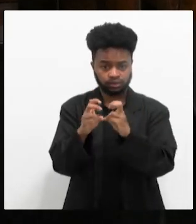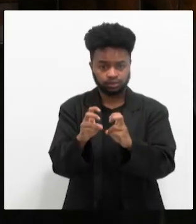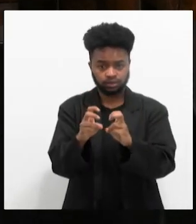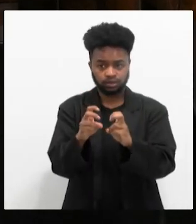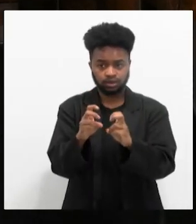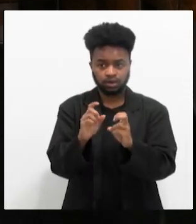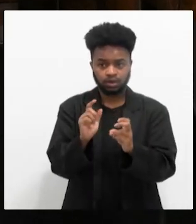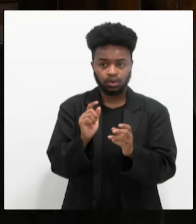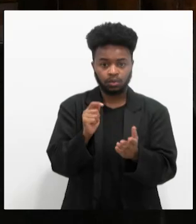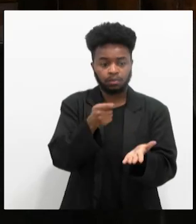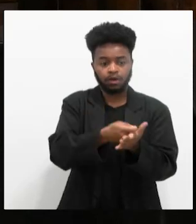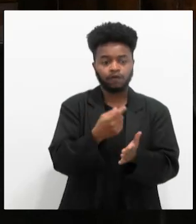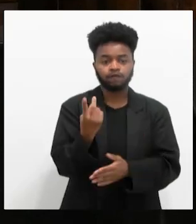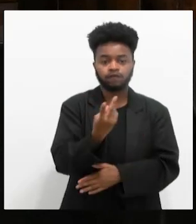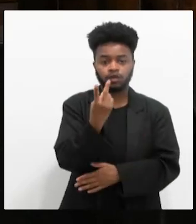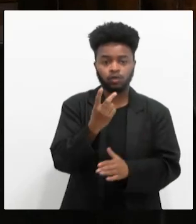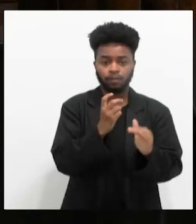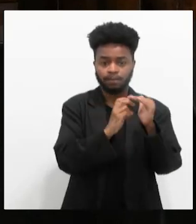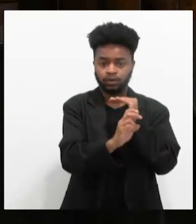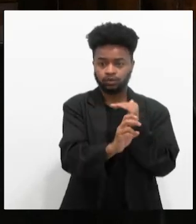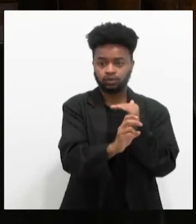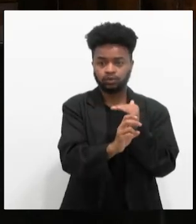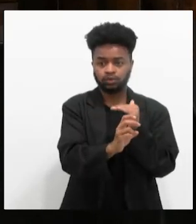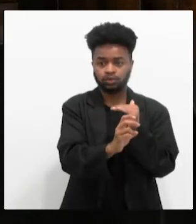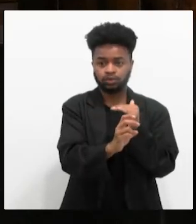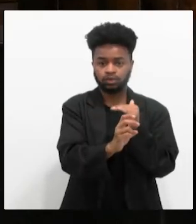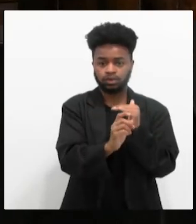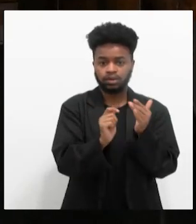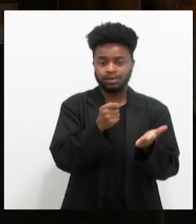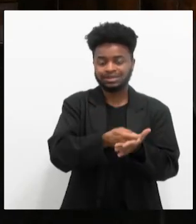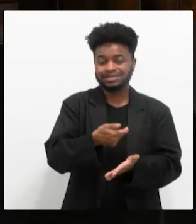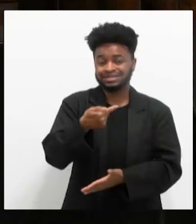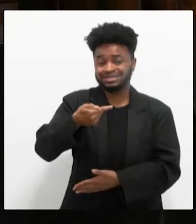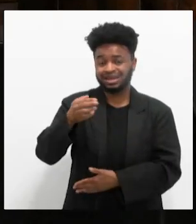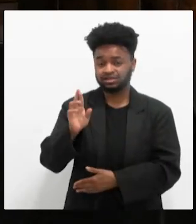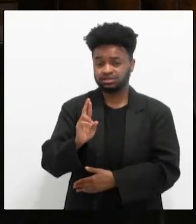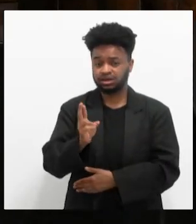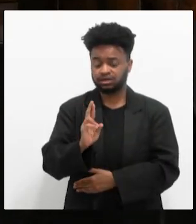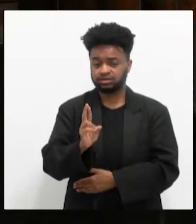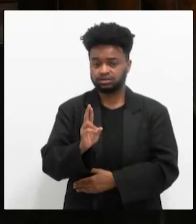Tarifa do metrô a 7 quebrado.